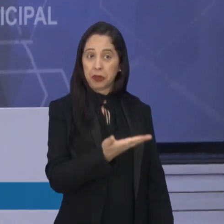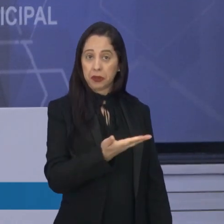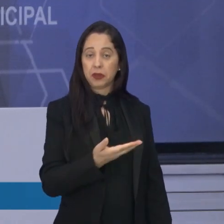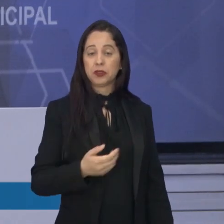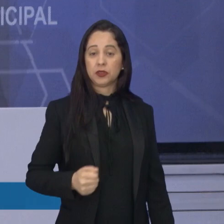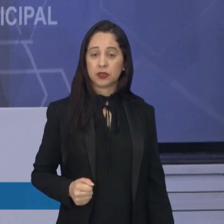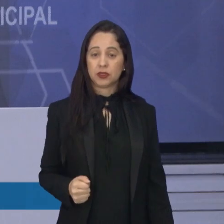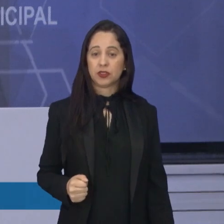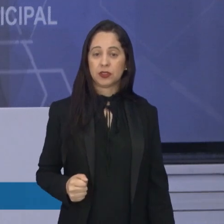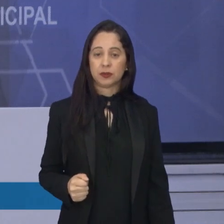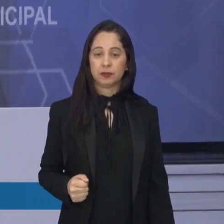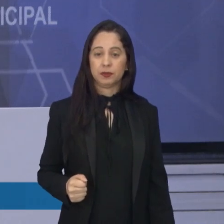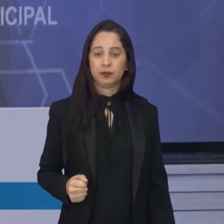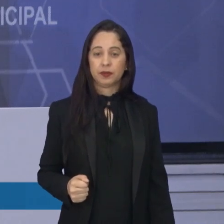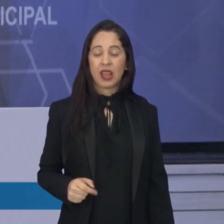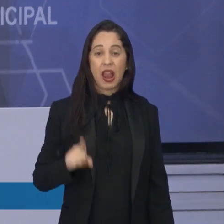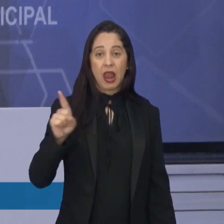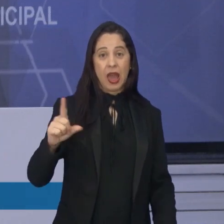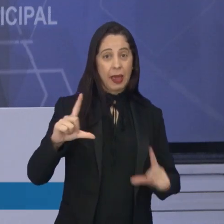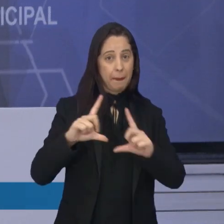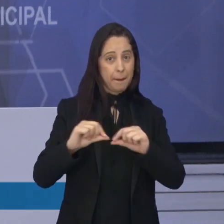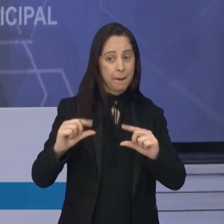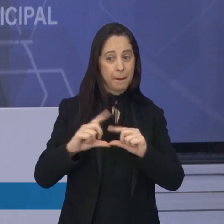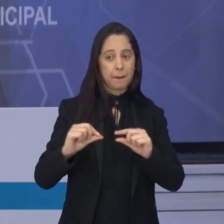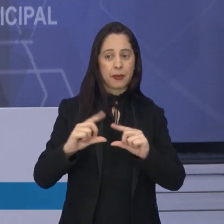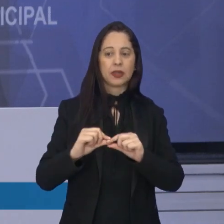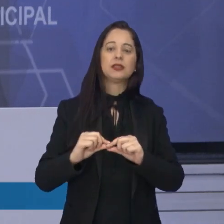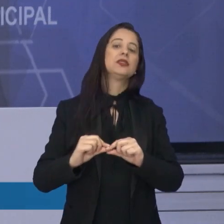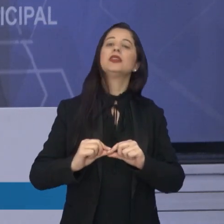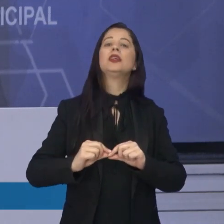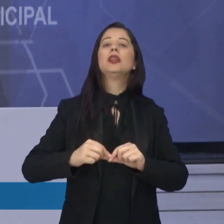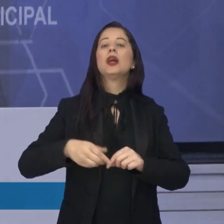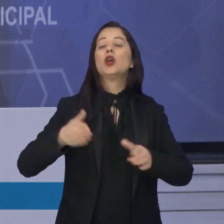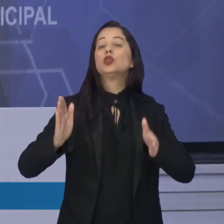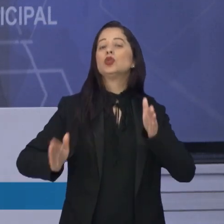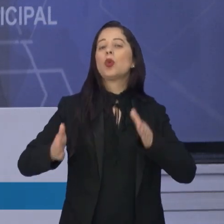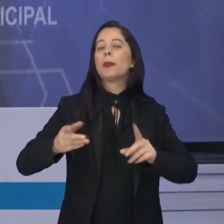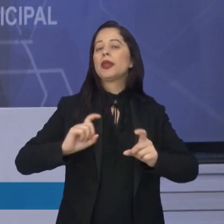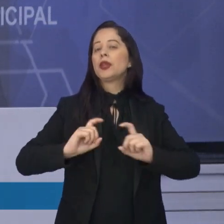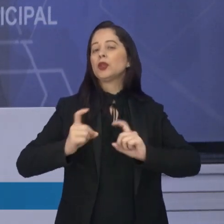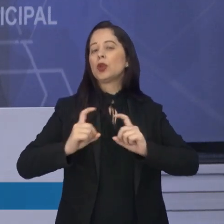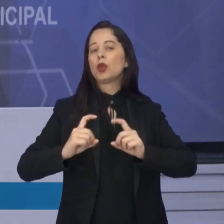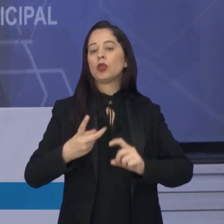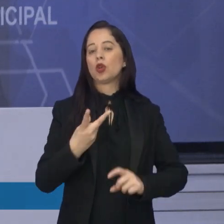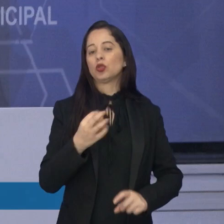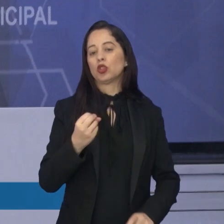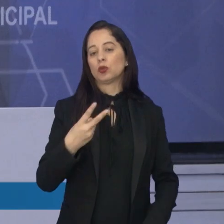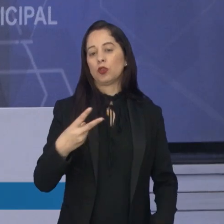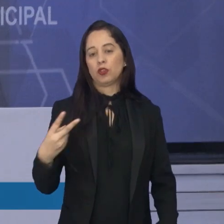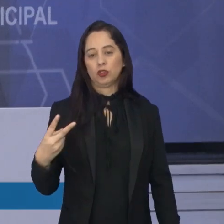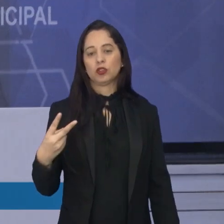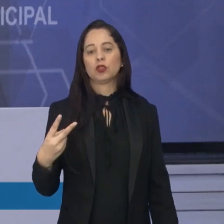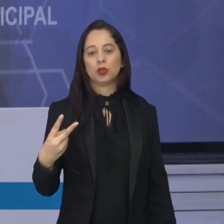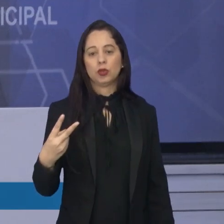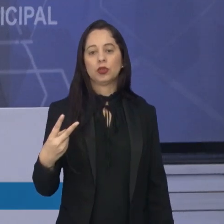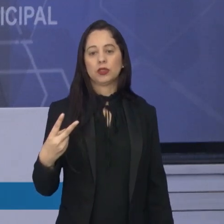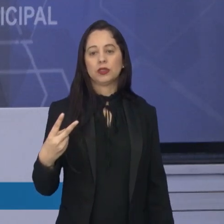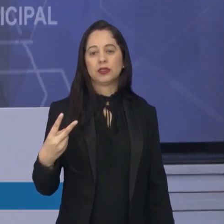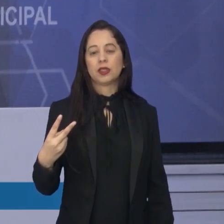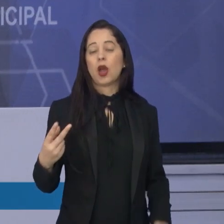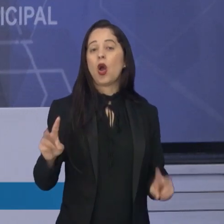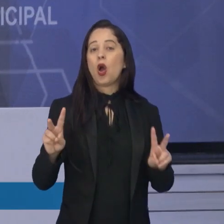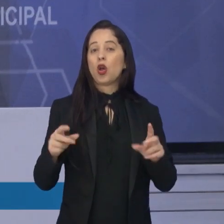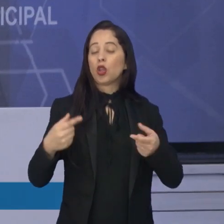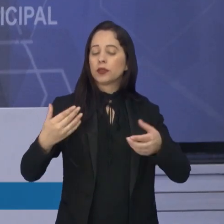aspecto. Em Brasília, durante a reunião anual de 2022, onde nós falamos sobre a